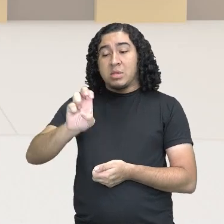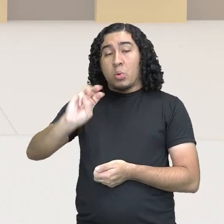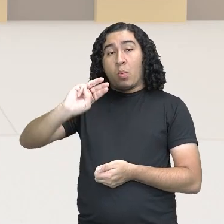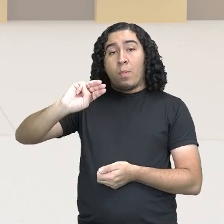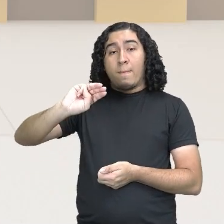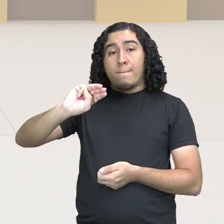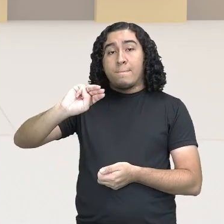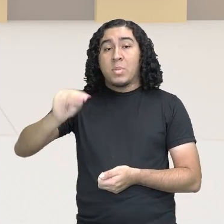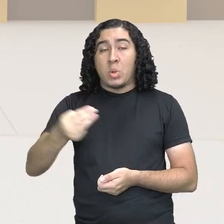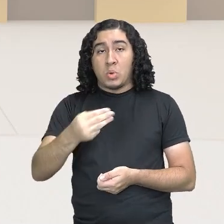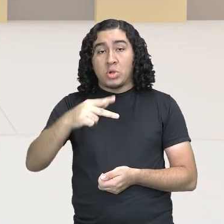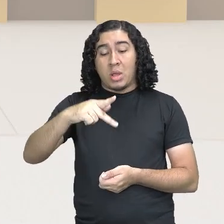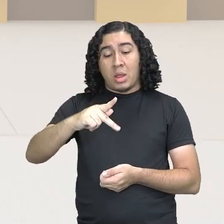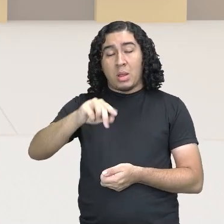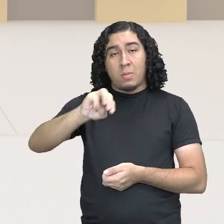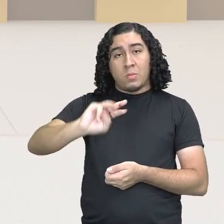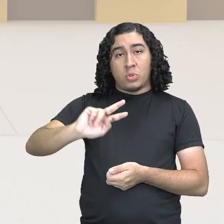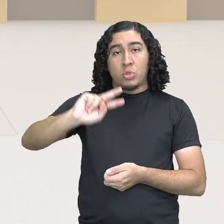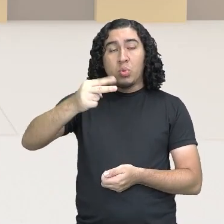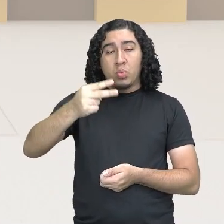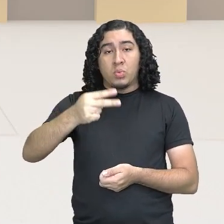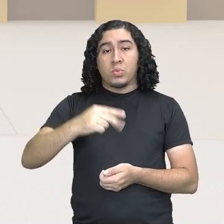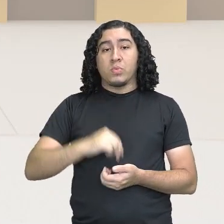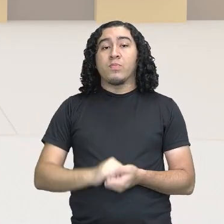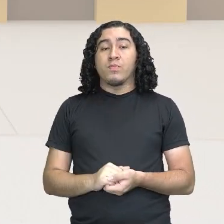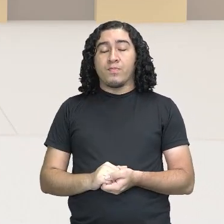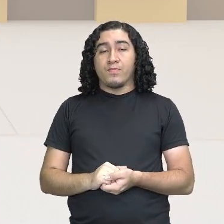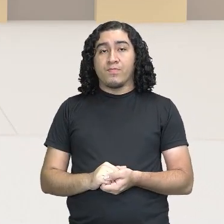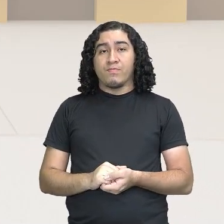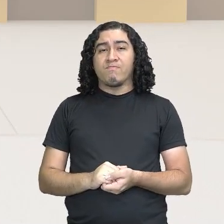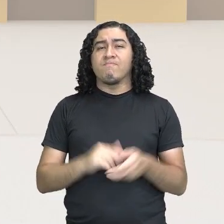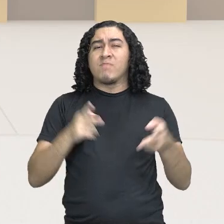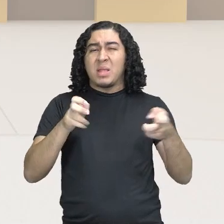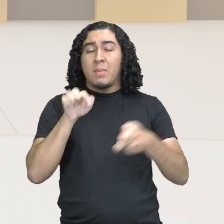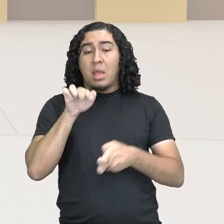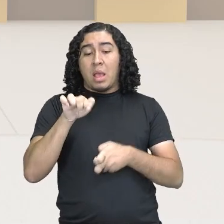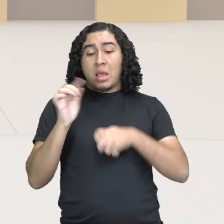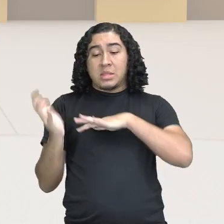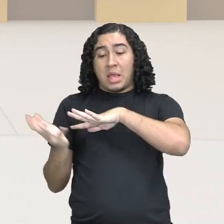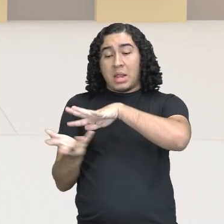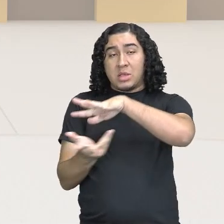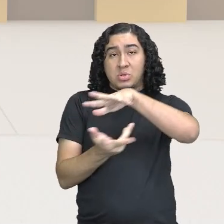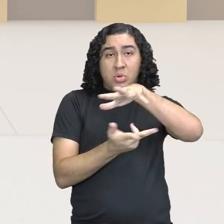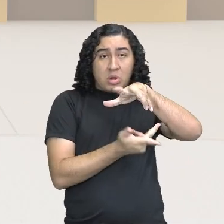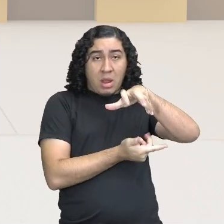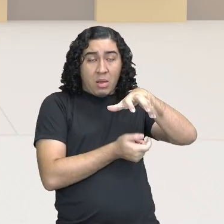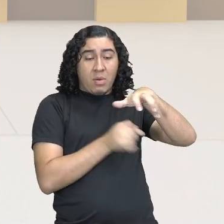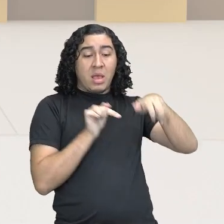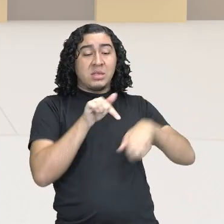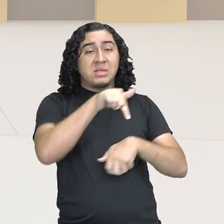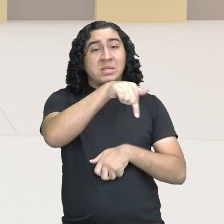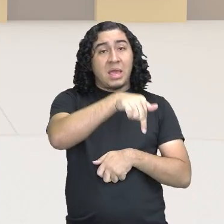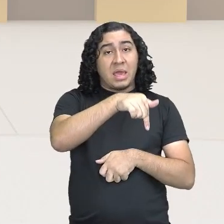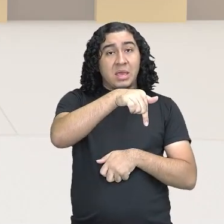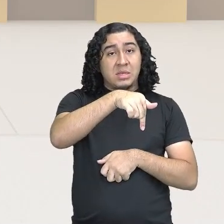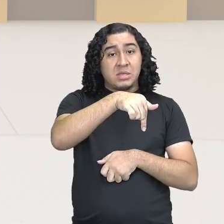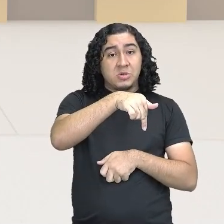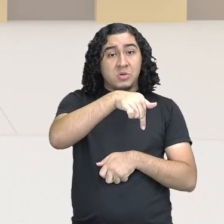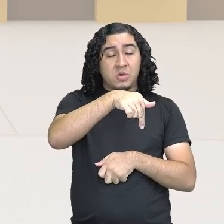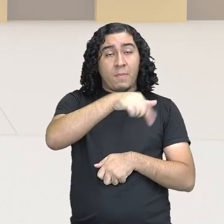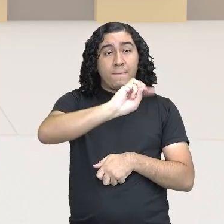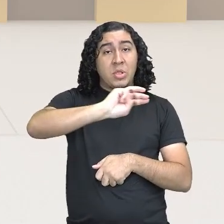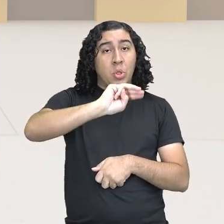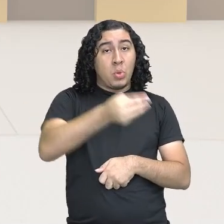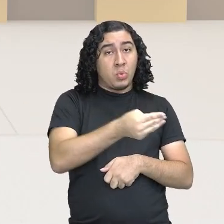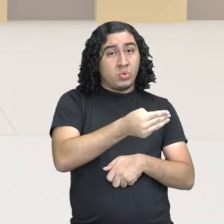de quilômetros quadrados. Então, olha só, a gente viu ainda agora que a Amazônia Internacional apresenta 7 milhões de quilômetros quadrados.